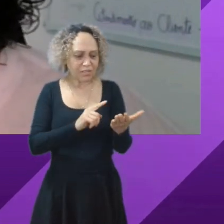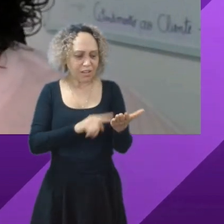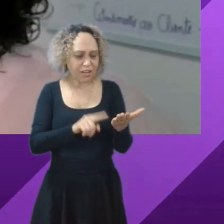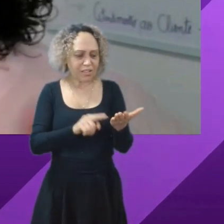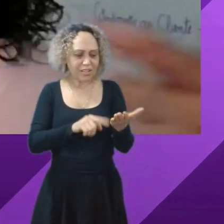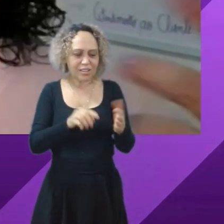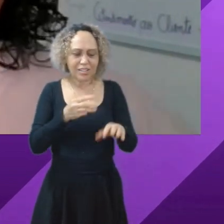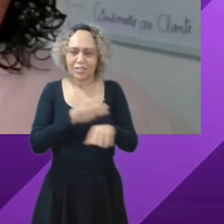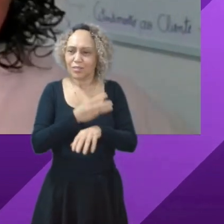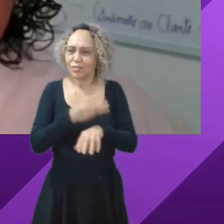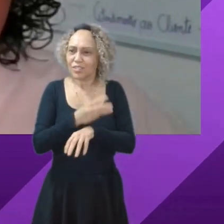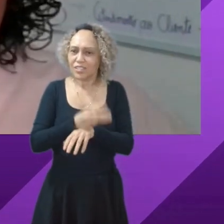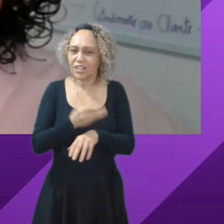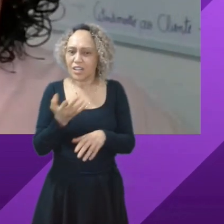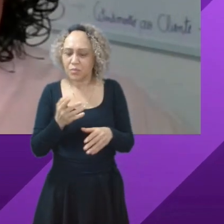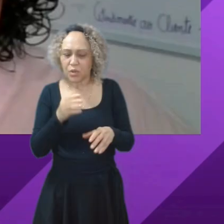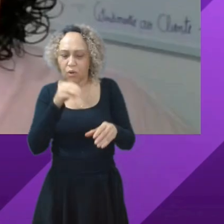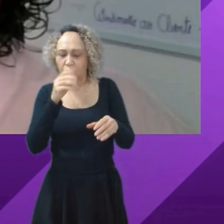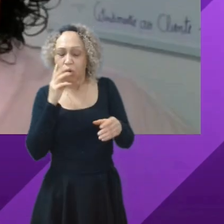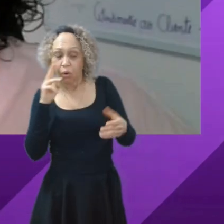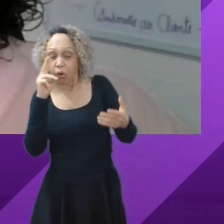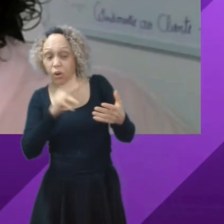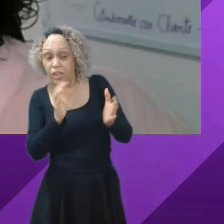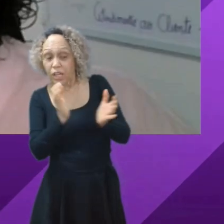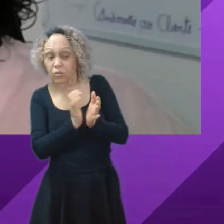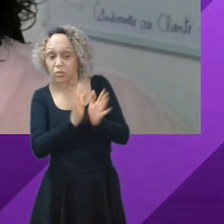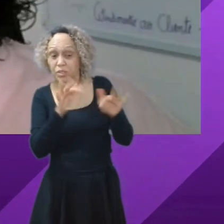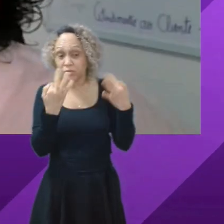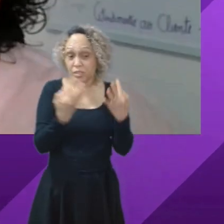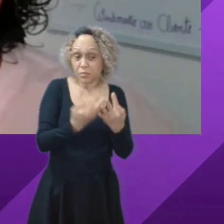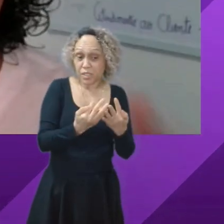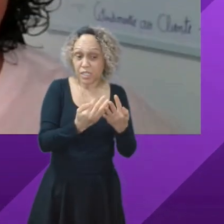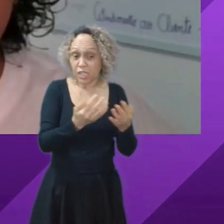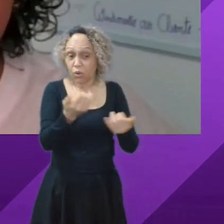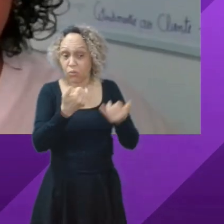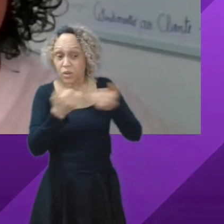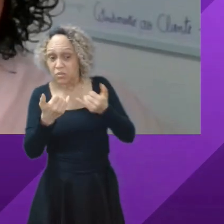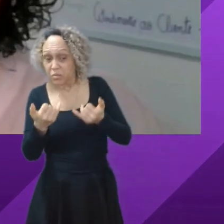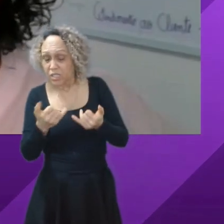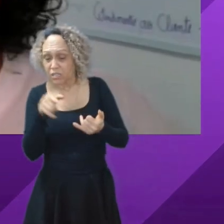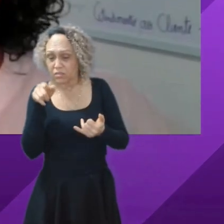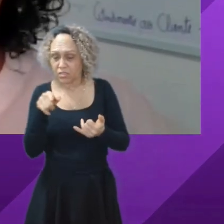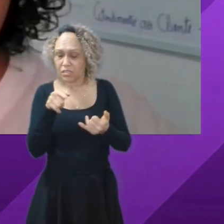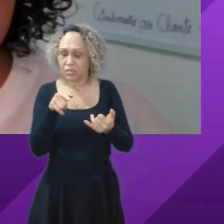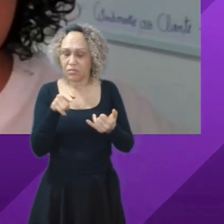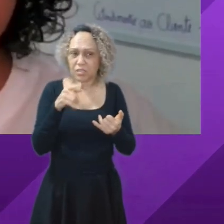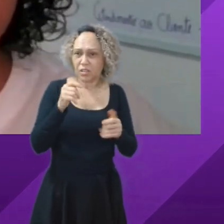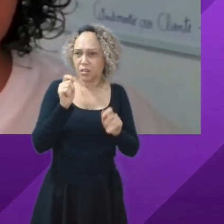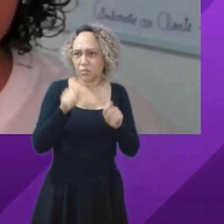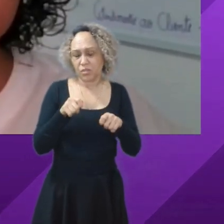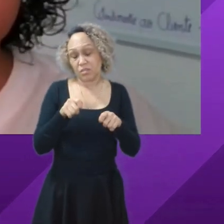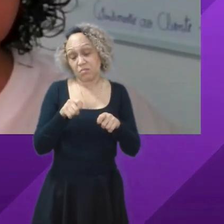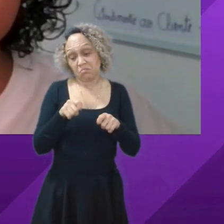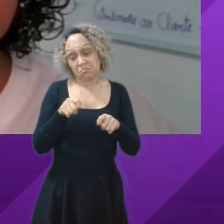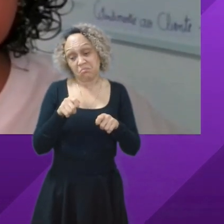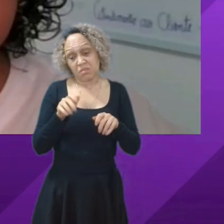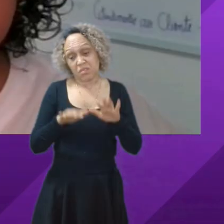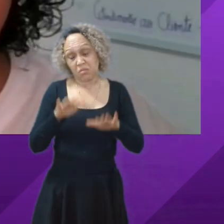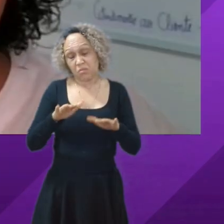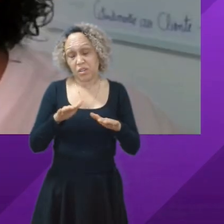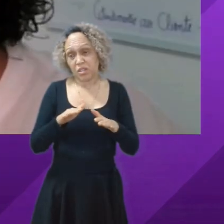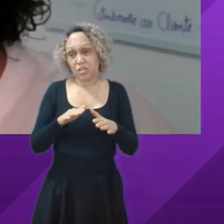que ela recebeu, e muitas vezes pode ser uma informação equivocada, então a gente precisa de uma rede de proteção